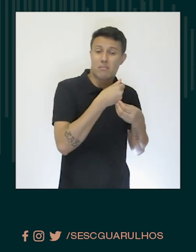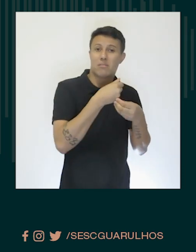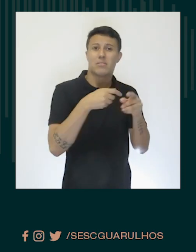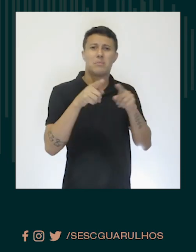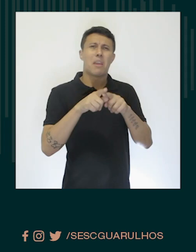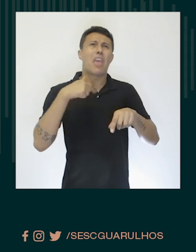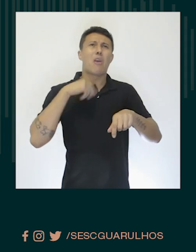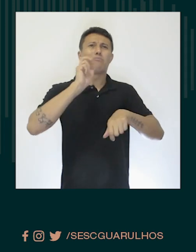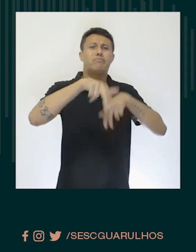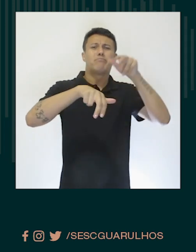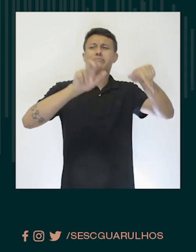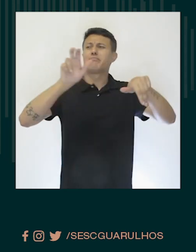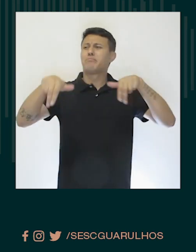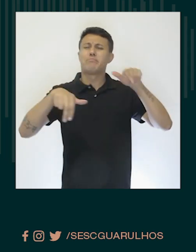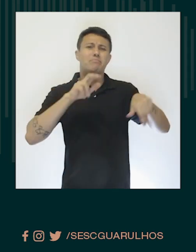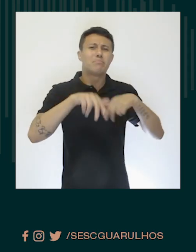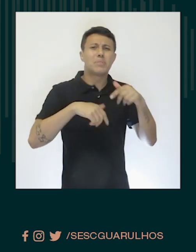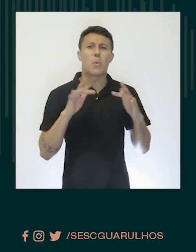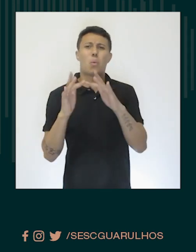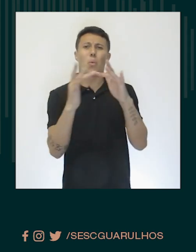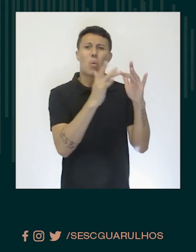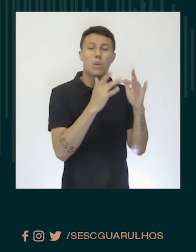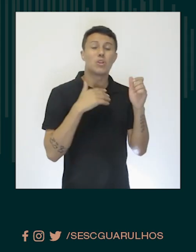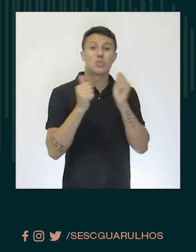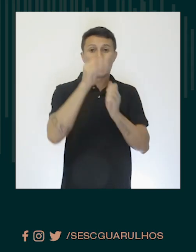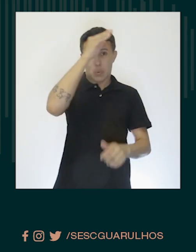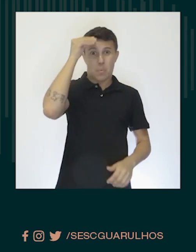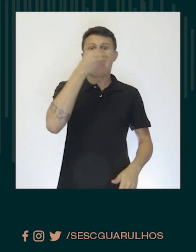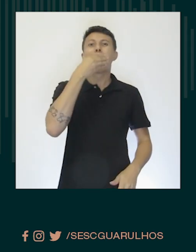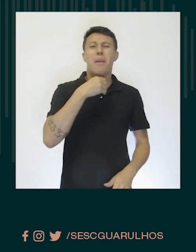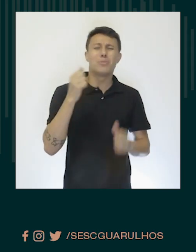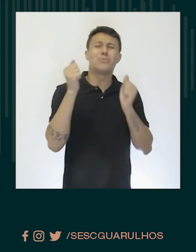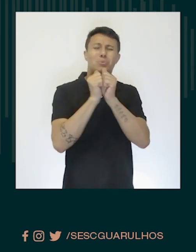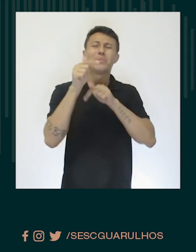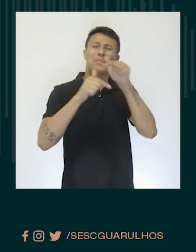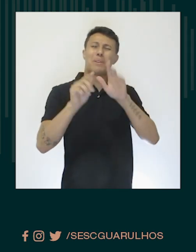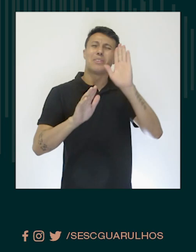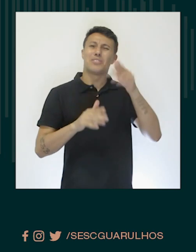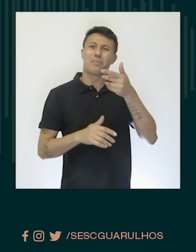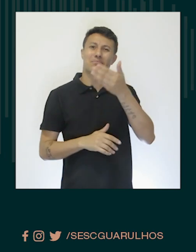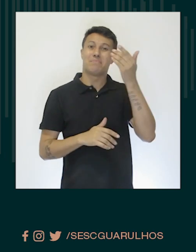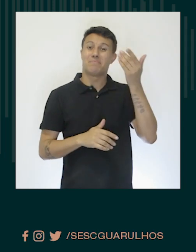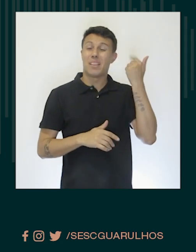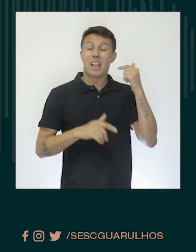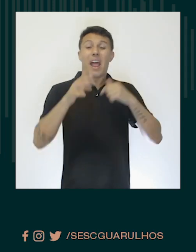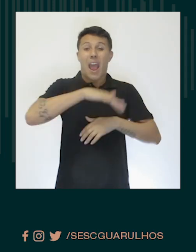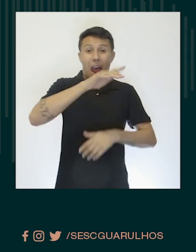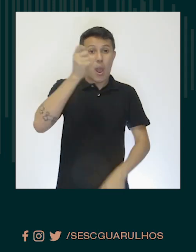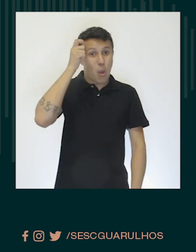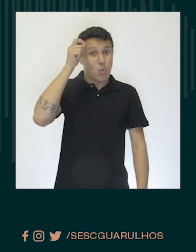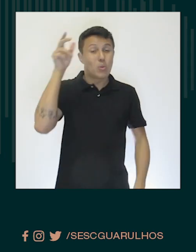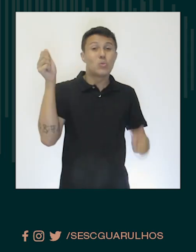nessas andanças aí que eu conectei bastante com o Perreca. A gente fez algumas coisas juntos, até com a Arrastão